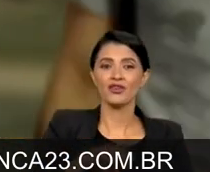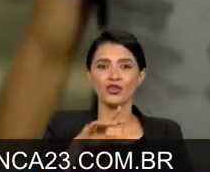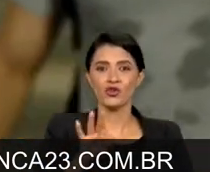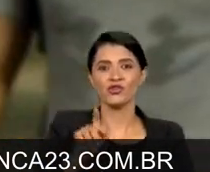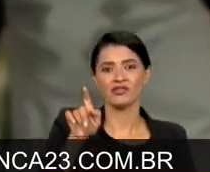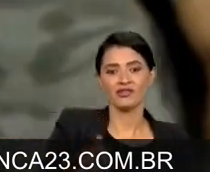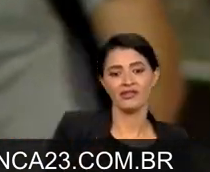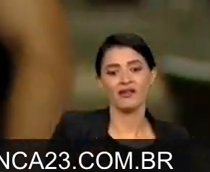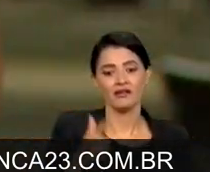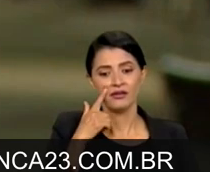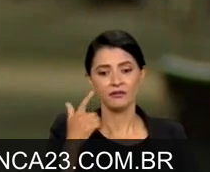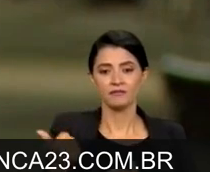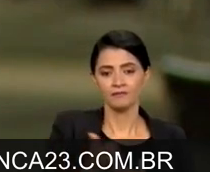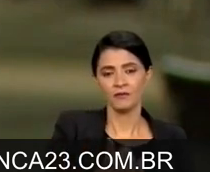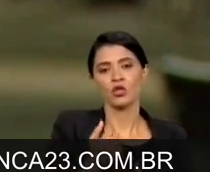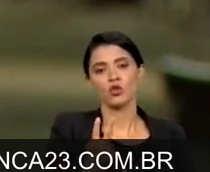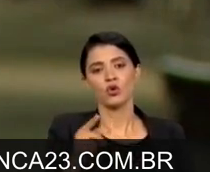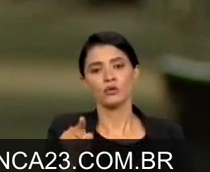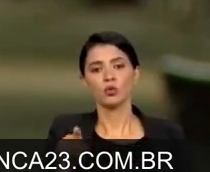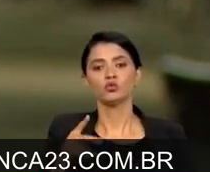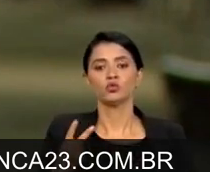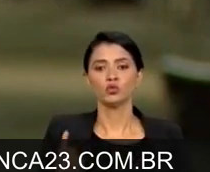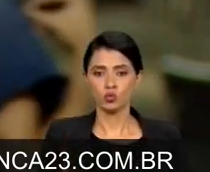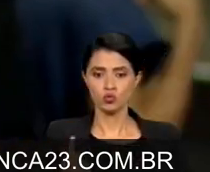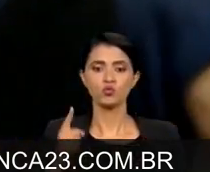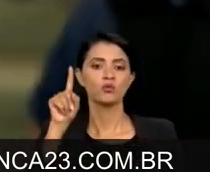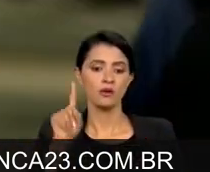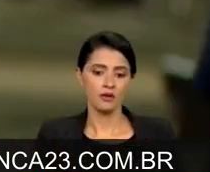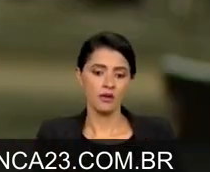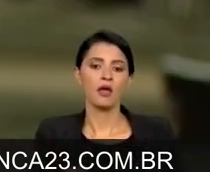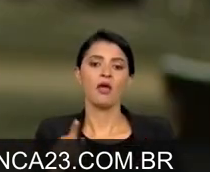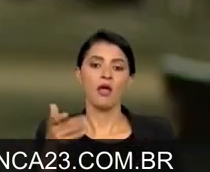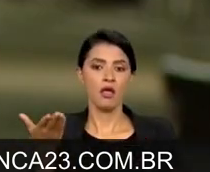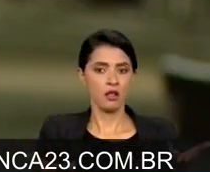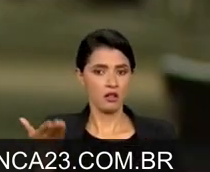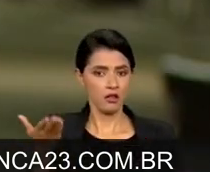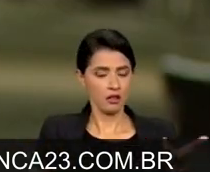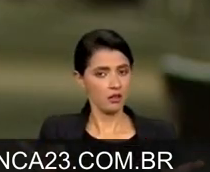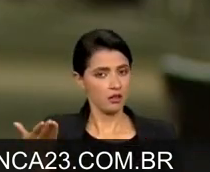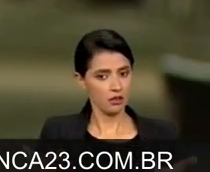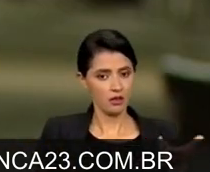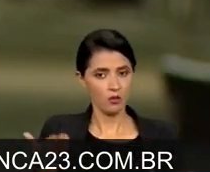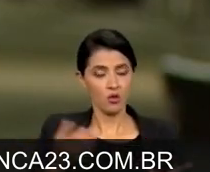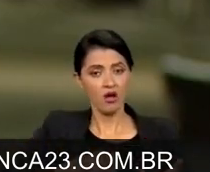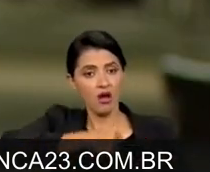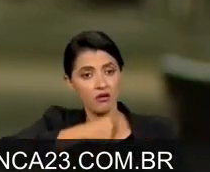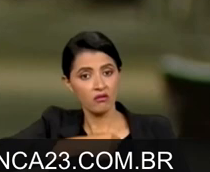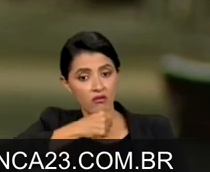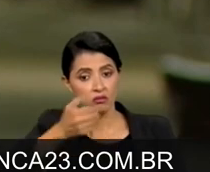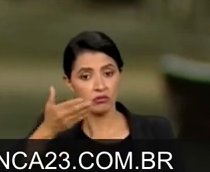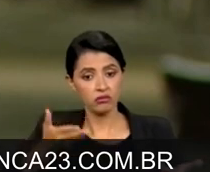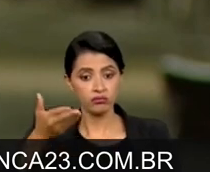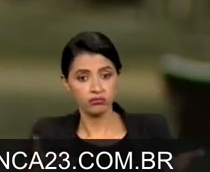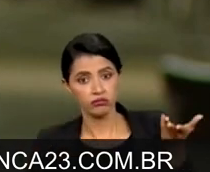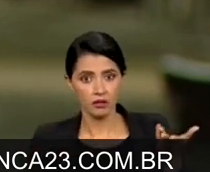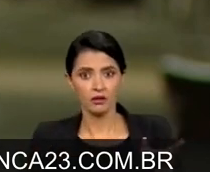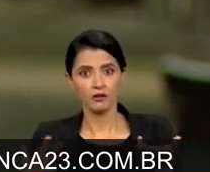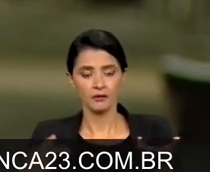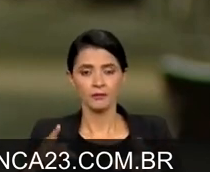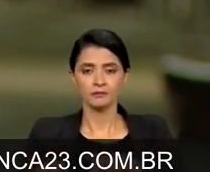de reposição de 2,1, que é considerada a taxa de equilíbrio. E esse envelhecimento da população